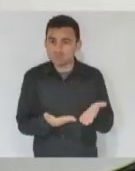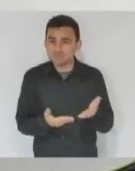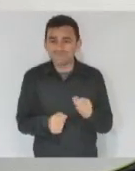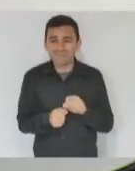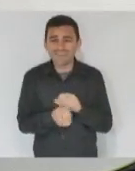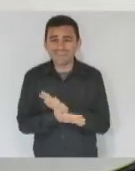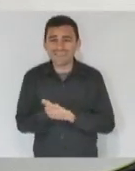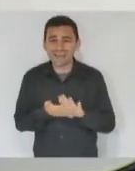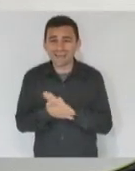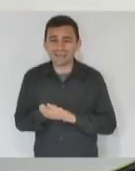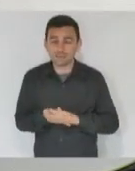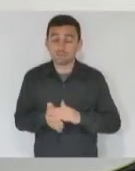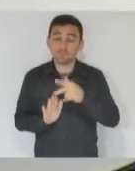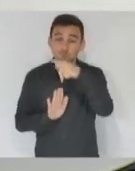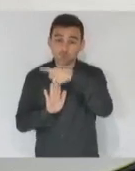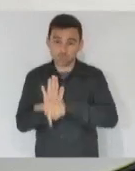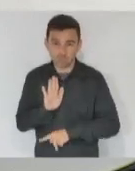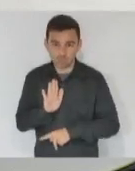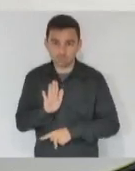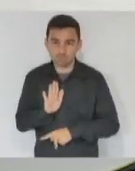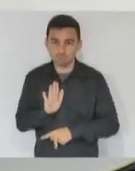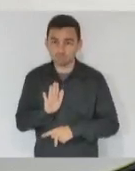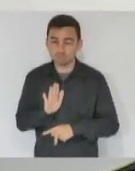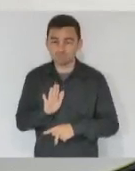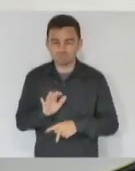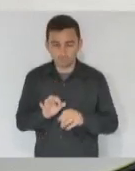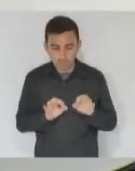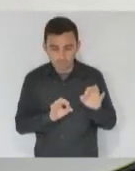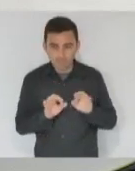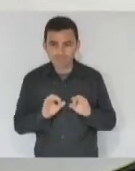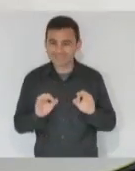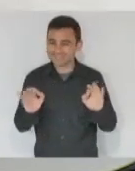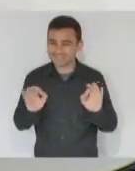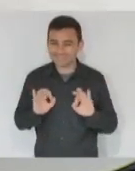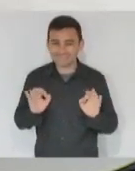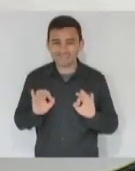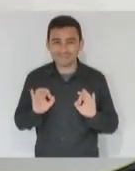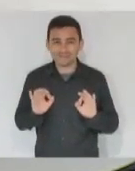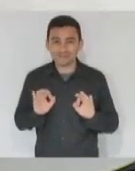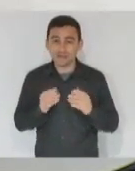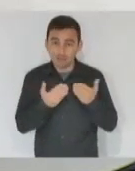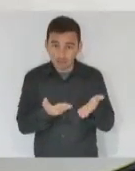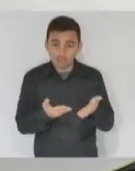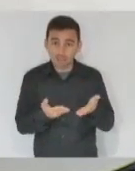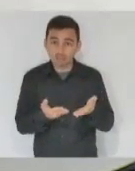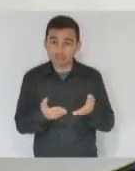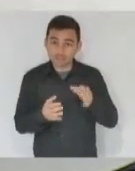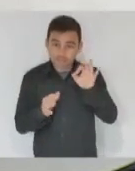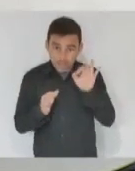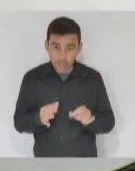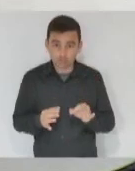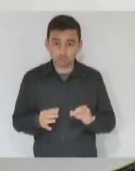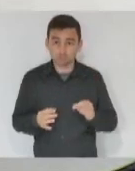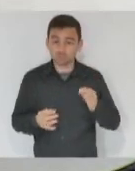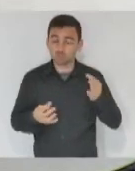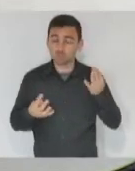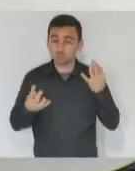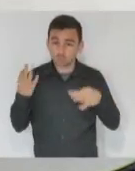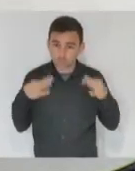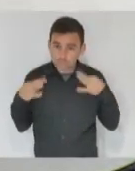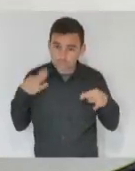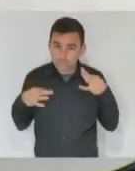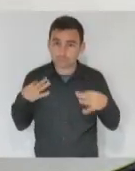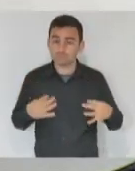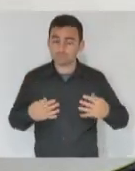o projeto executivo de reforma do local. E o local, que era para ser um centro de turismo, um centro de